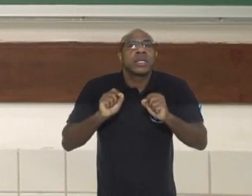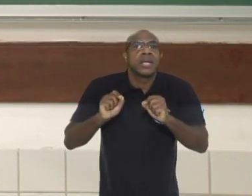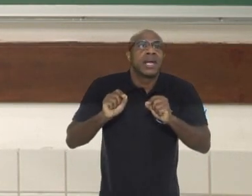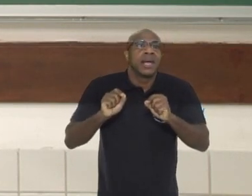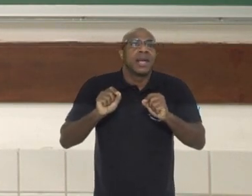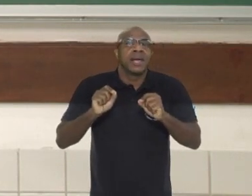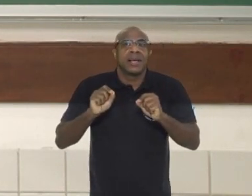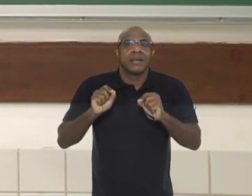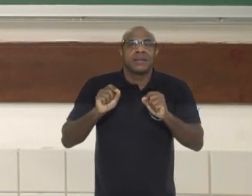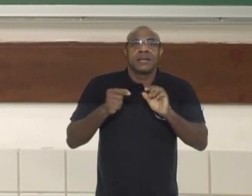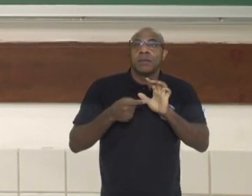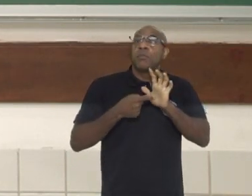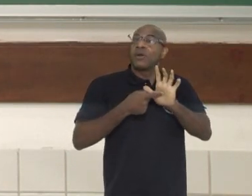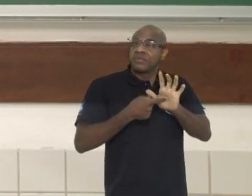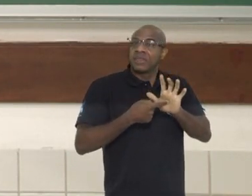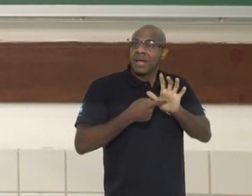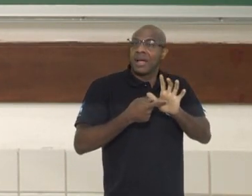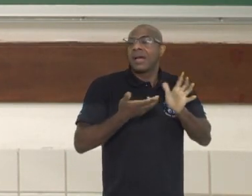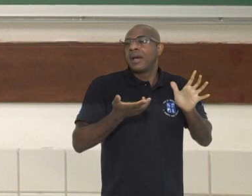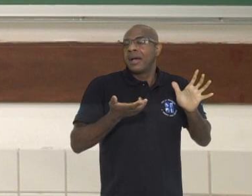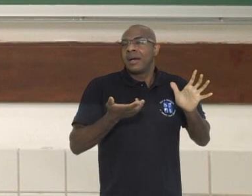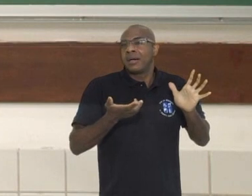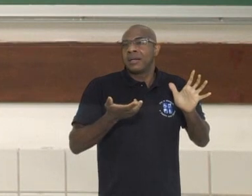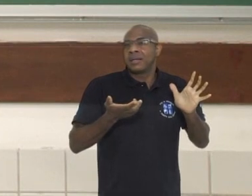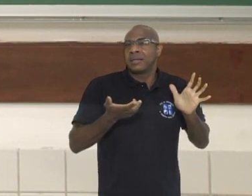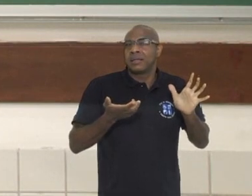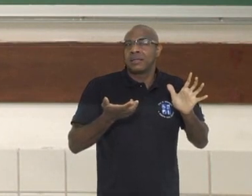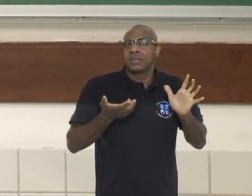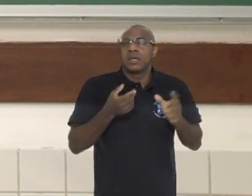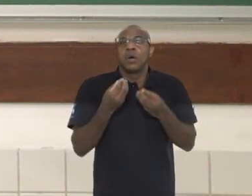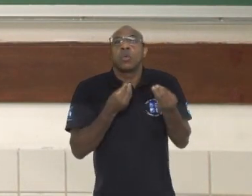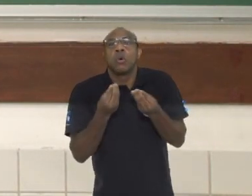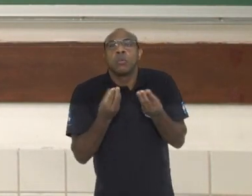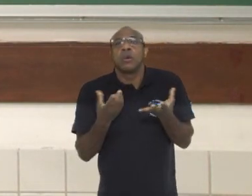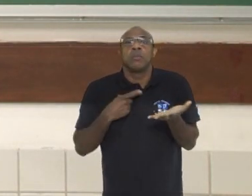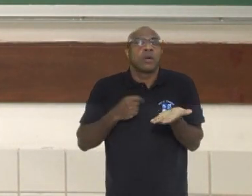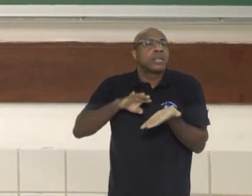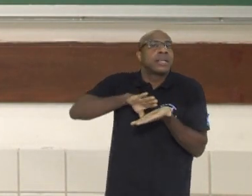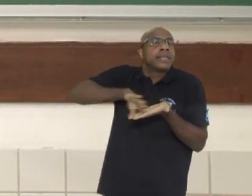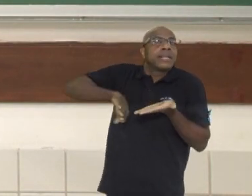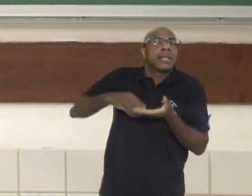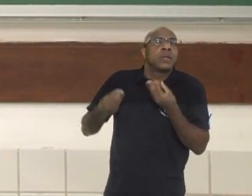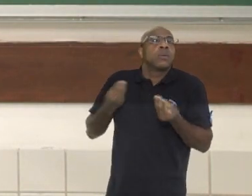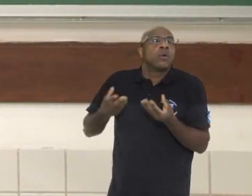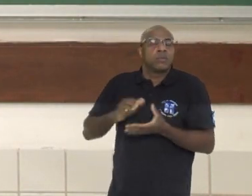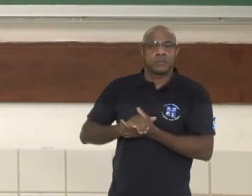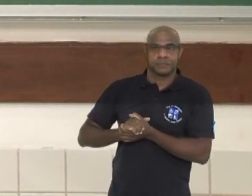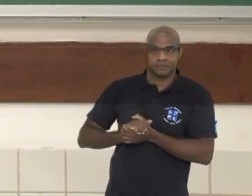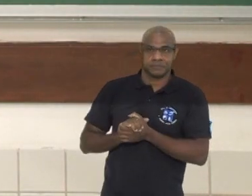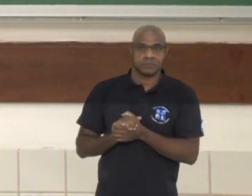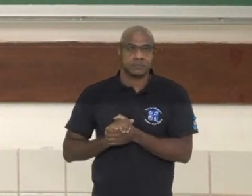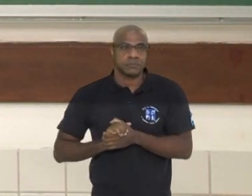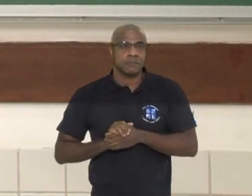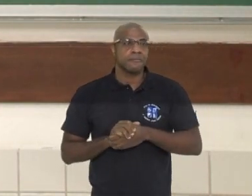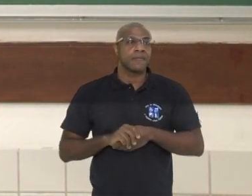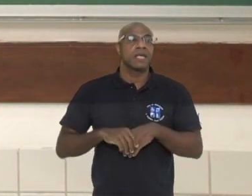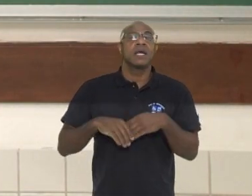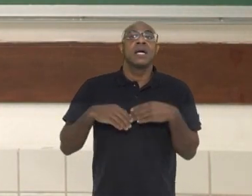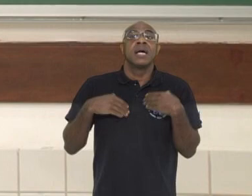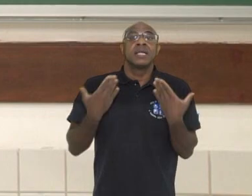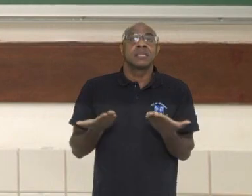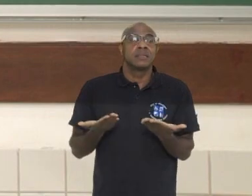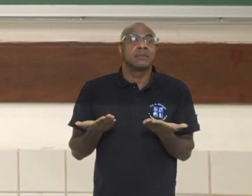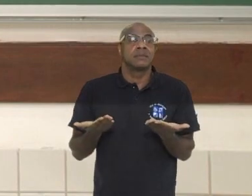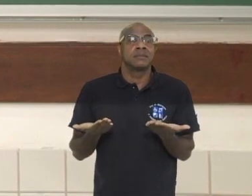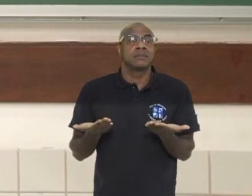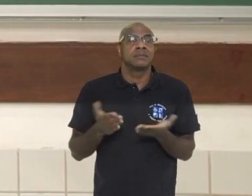foram presos. E esse imposto na base da violência foi suspendido pelo governador das Minas Gerais